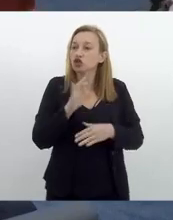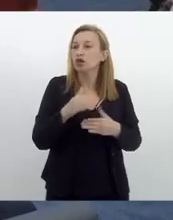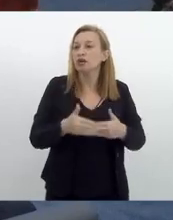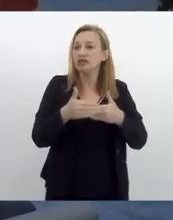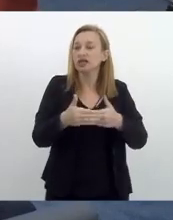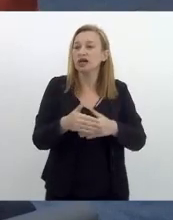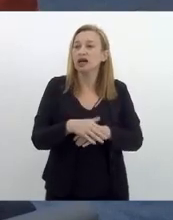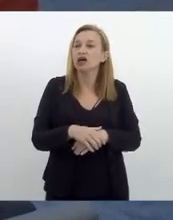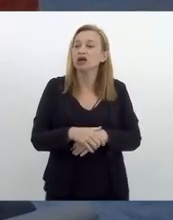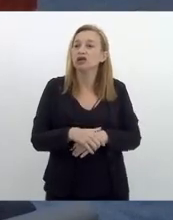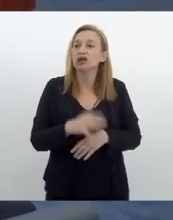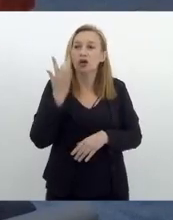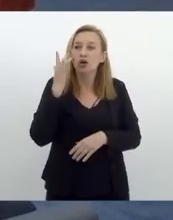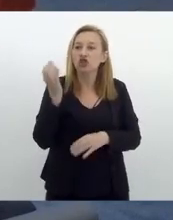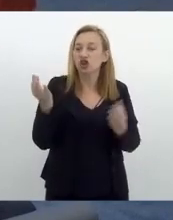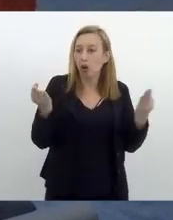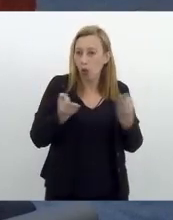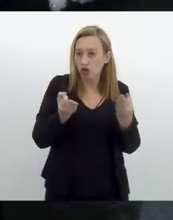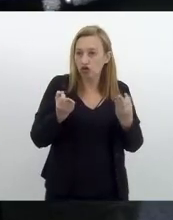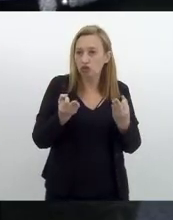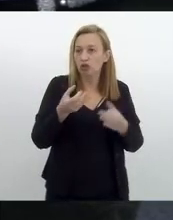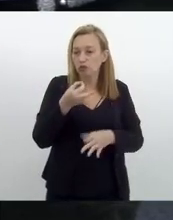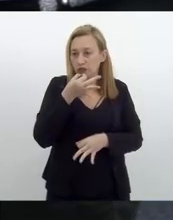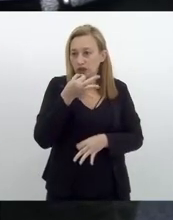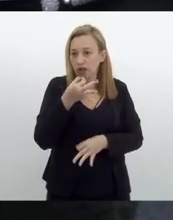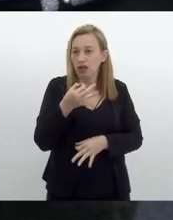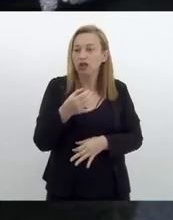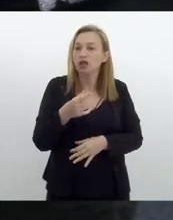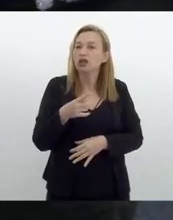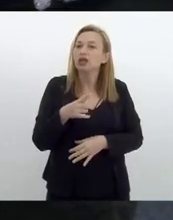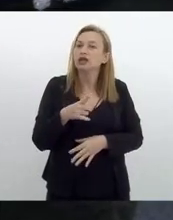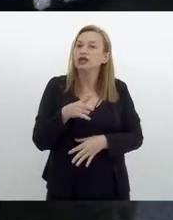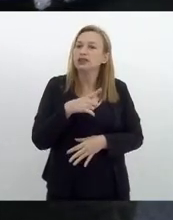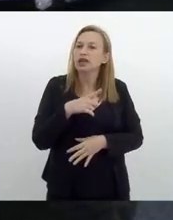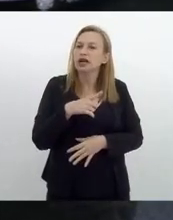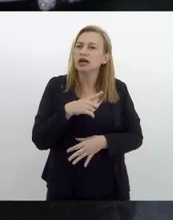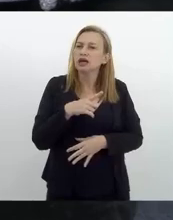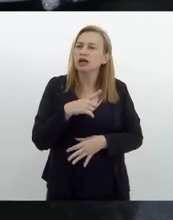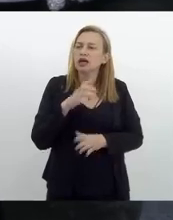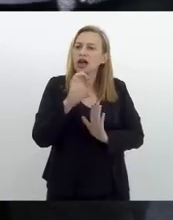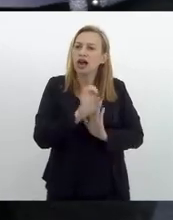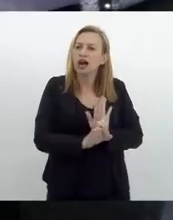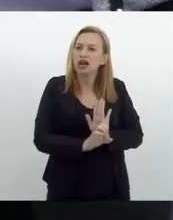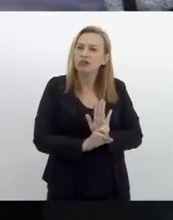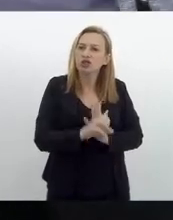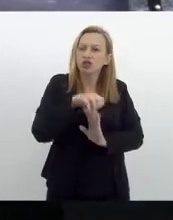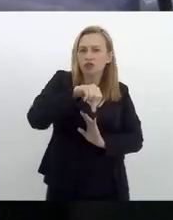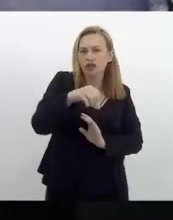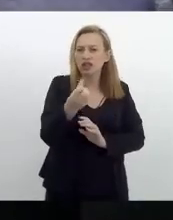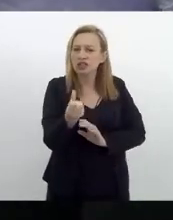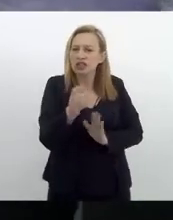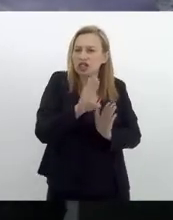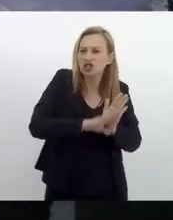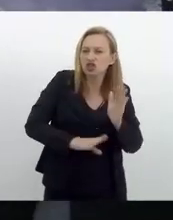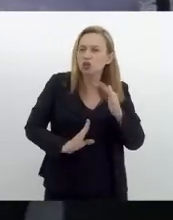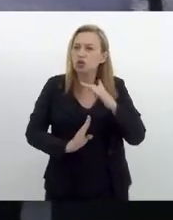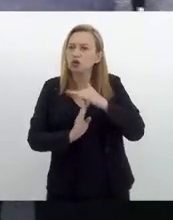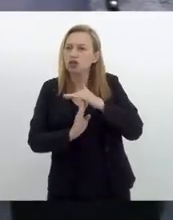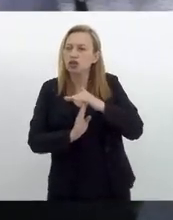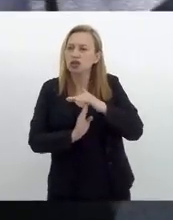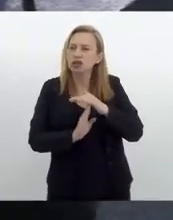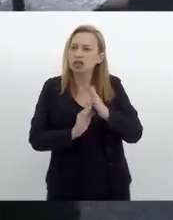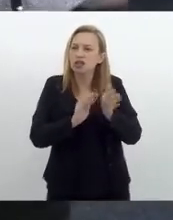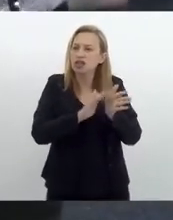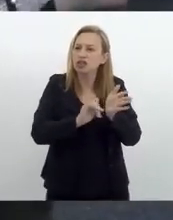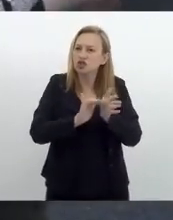avançar. Acho que é ótima sugestão. Aí tem o... A emenda 96 que retira do limite as